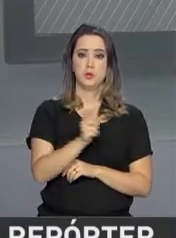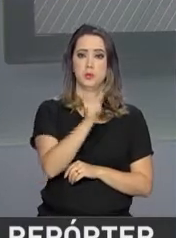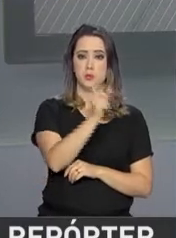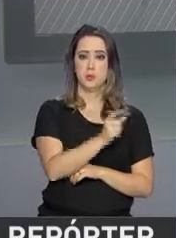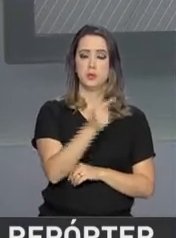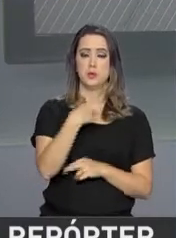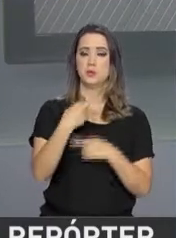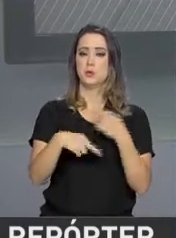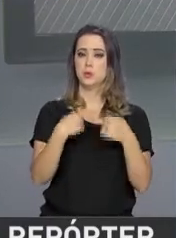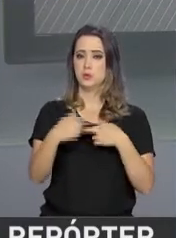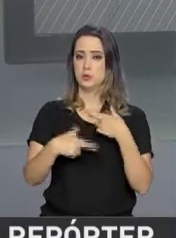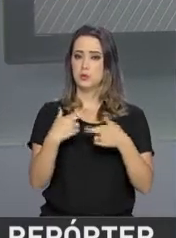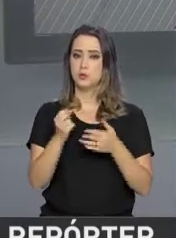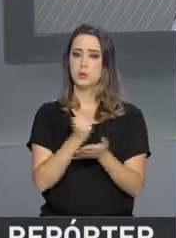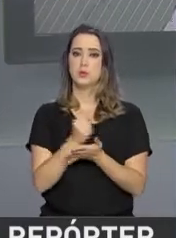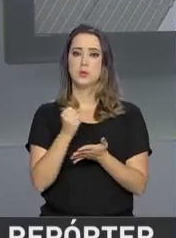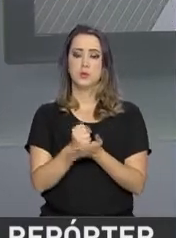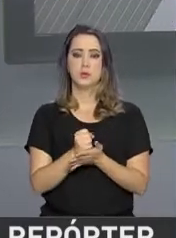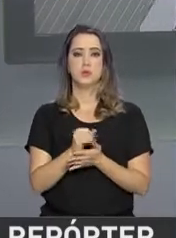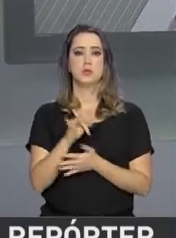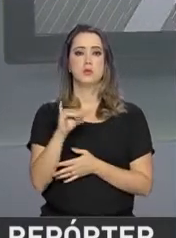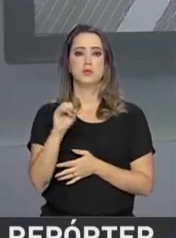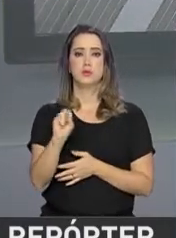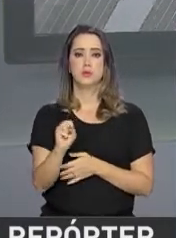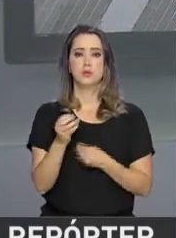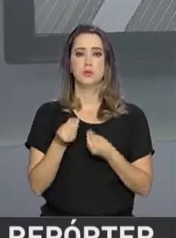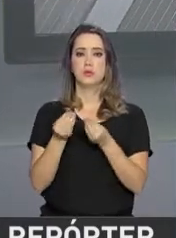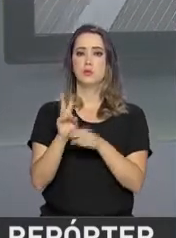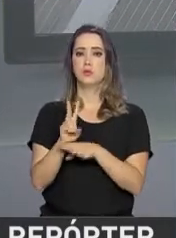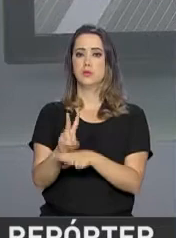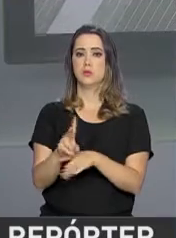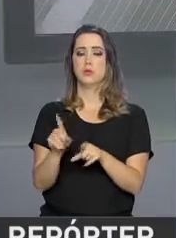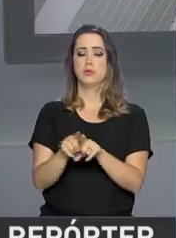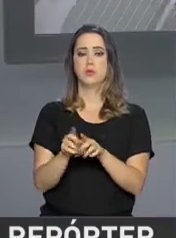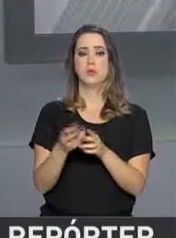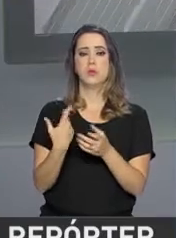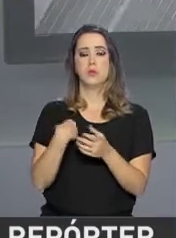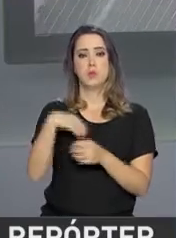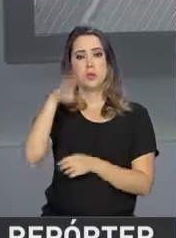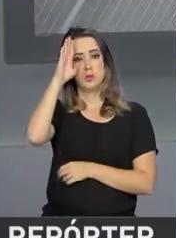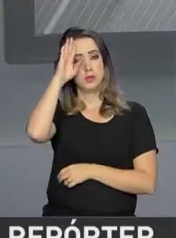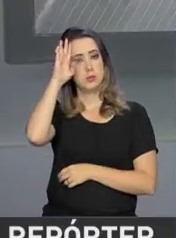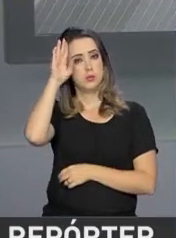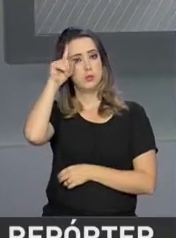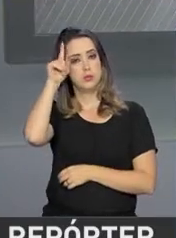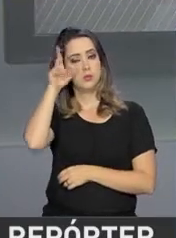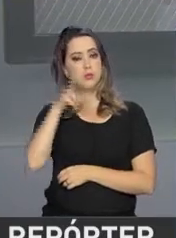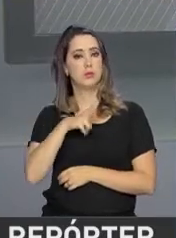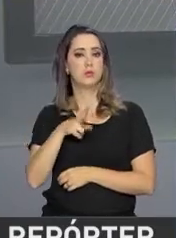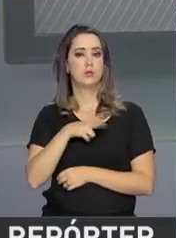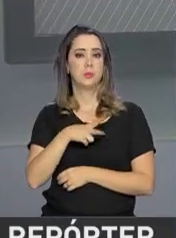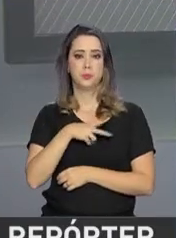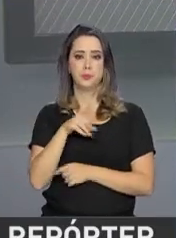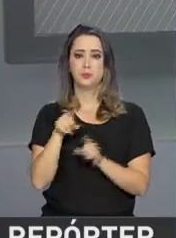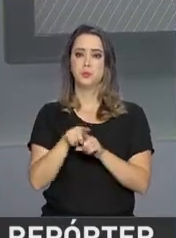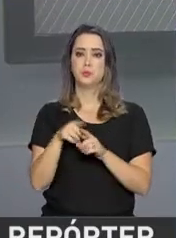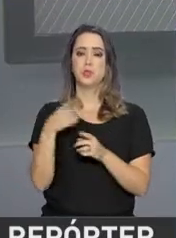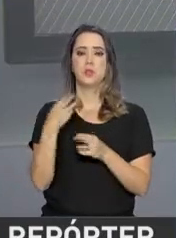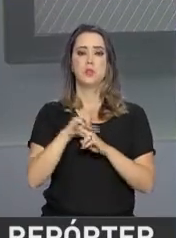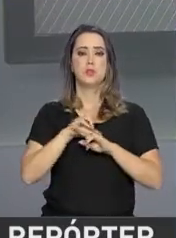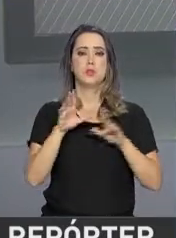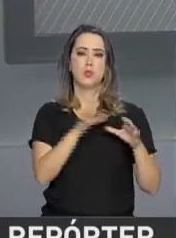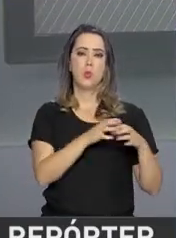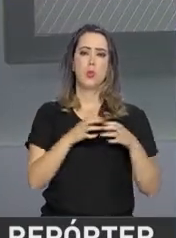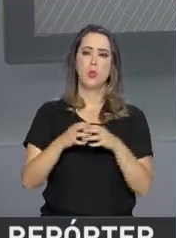devem ser renovados o fies concede crédito para cursos superiores em universidades privadas e está dividido em diferentes